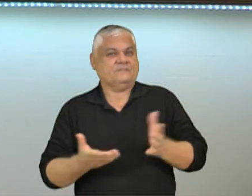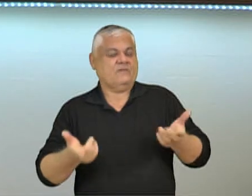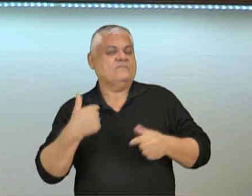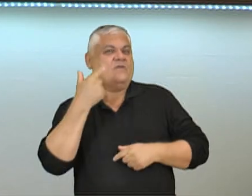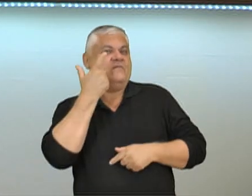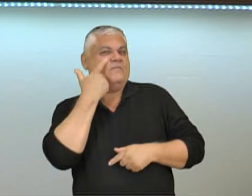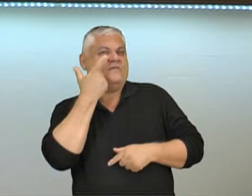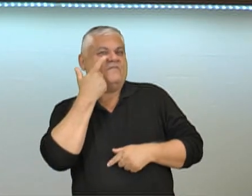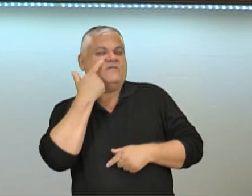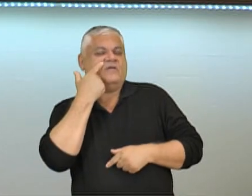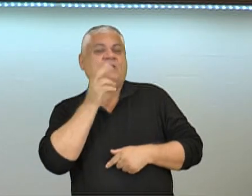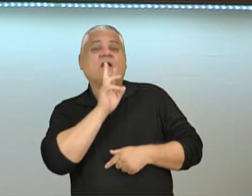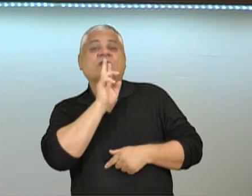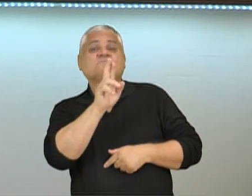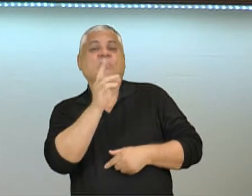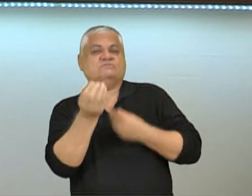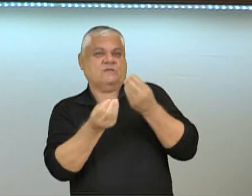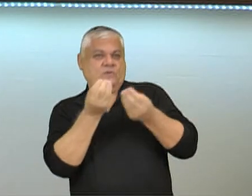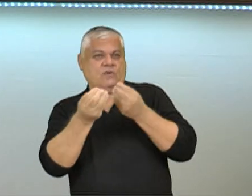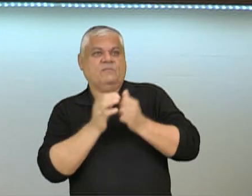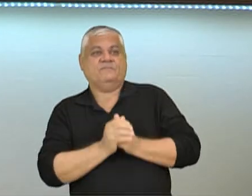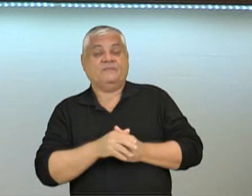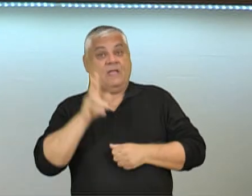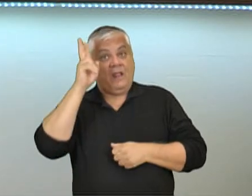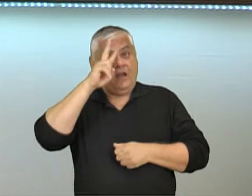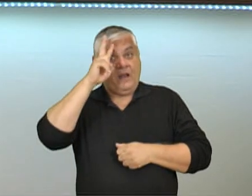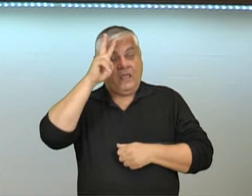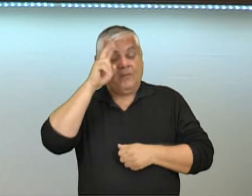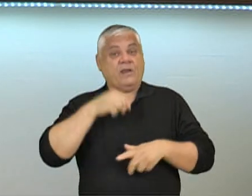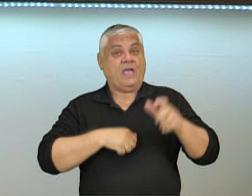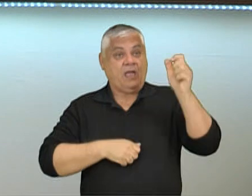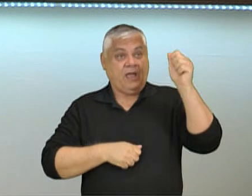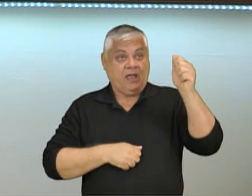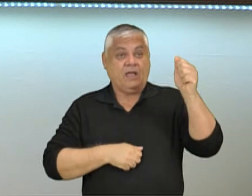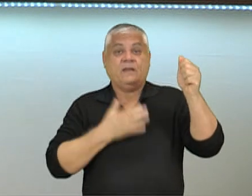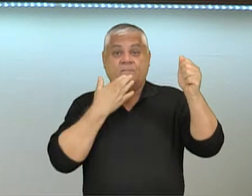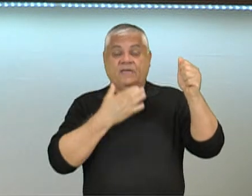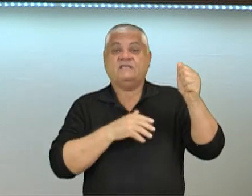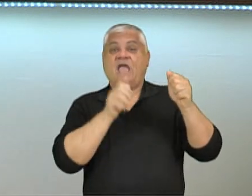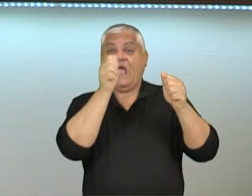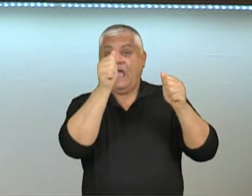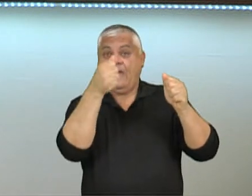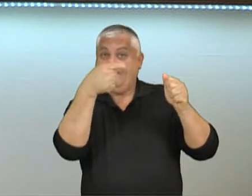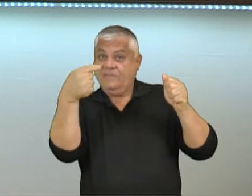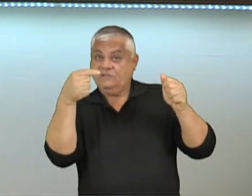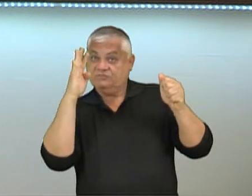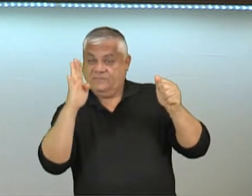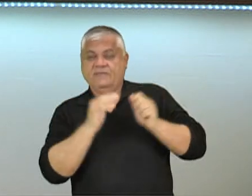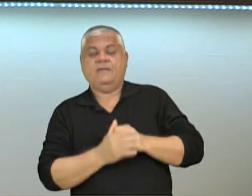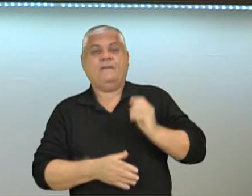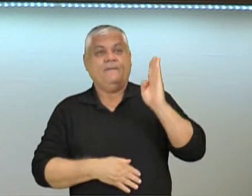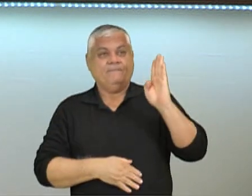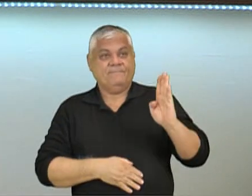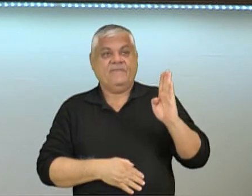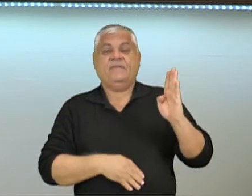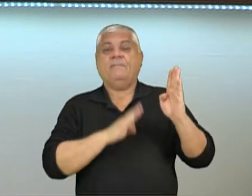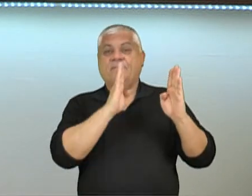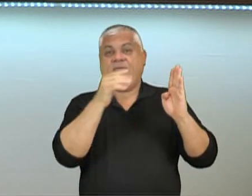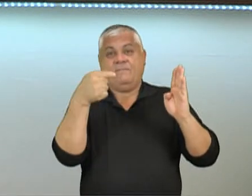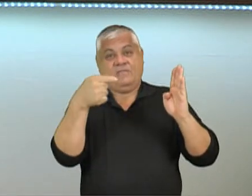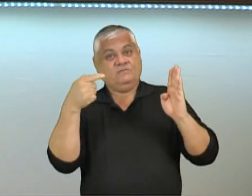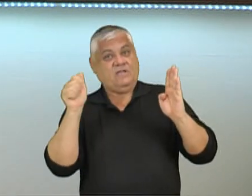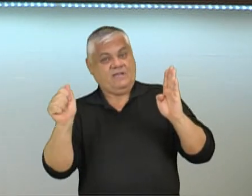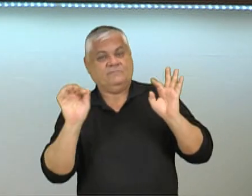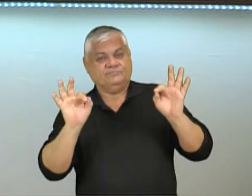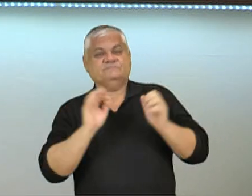vamos fazer a resolução desse exercício? Então, lembrando que ele pede na letra A, A menos B, e na letra B, B menos A. Então,